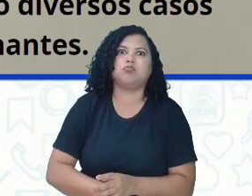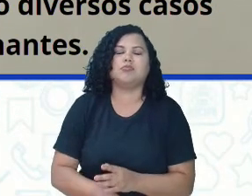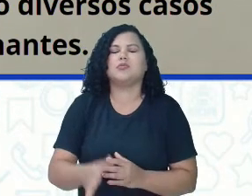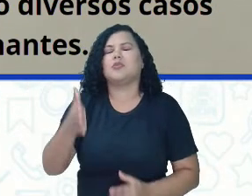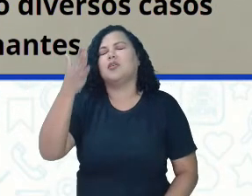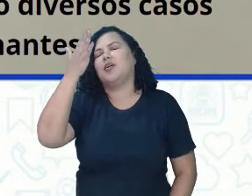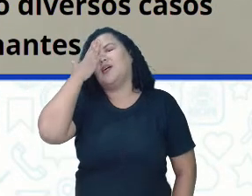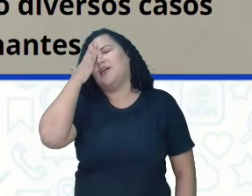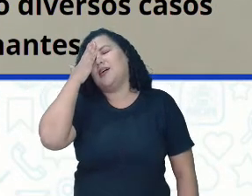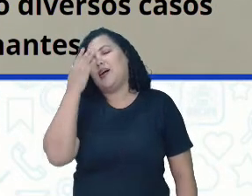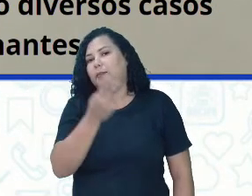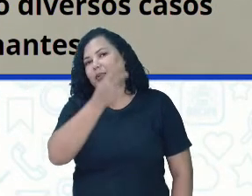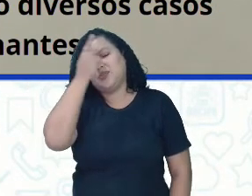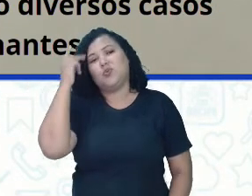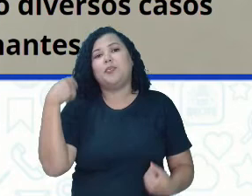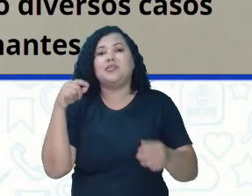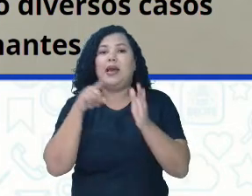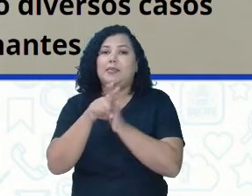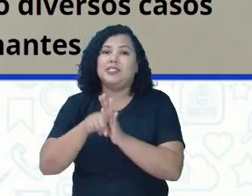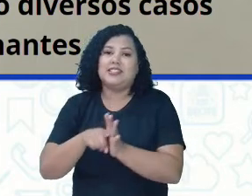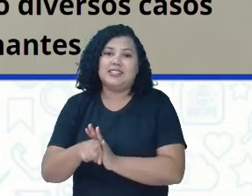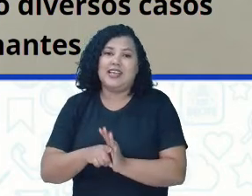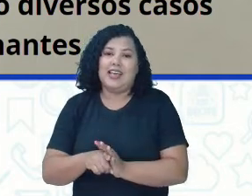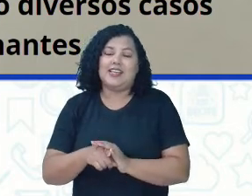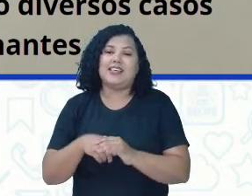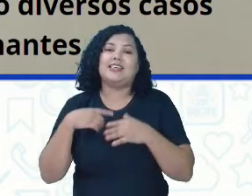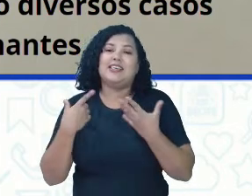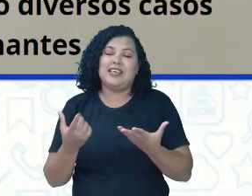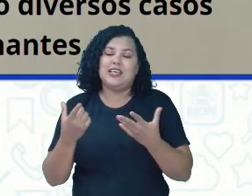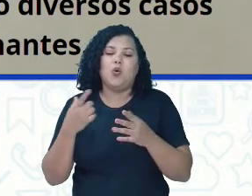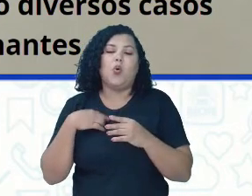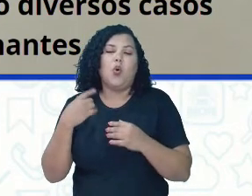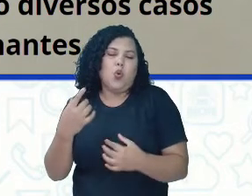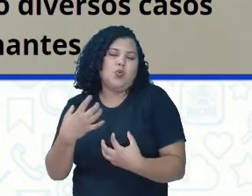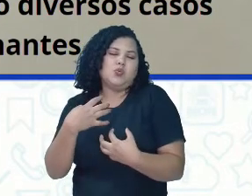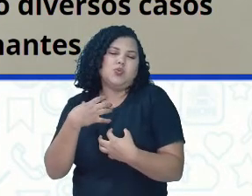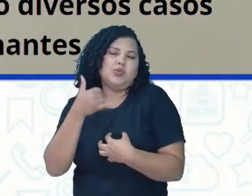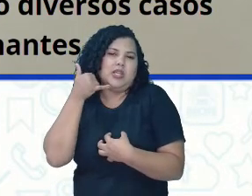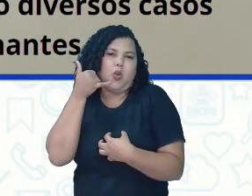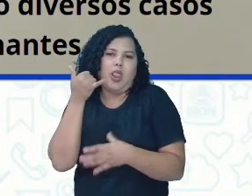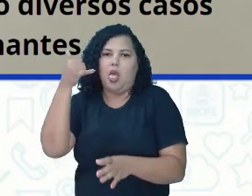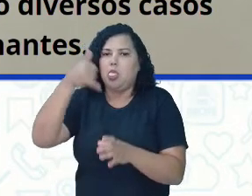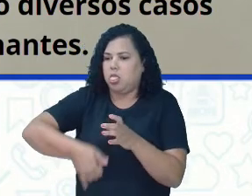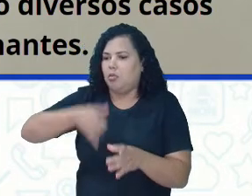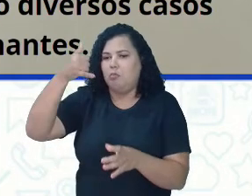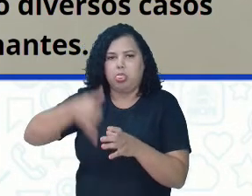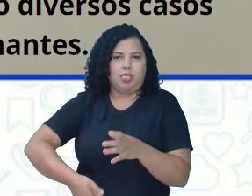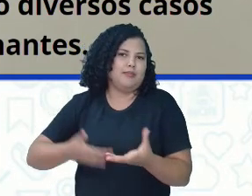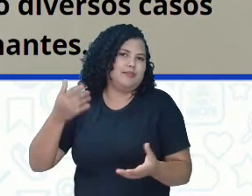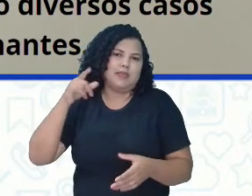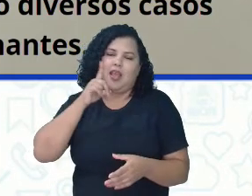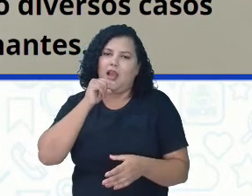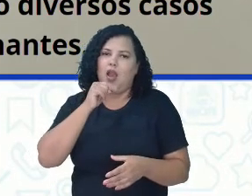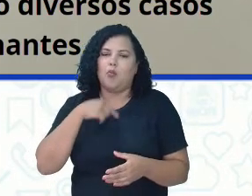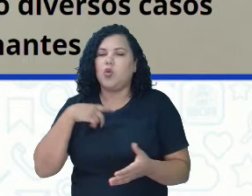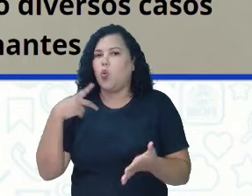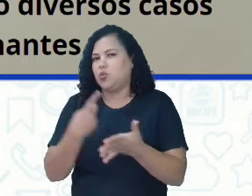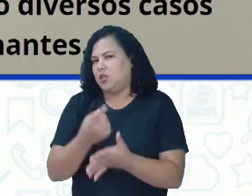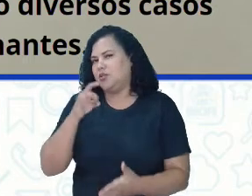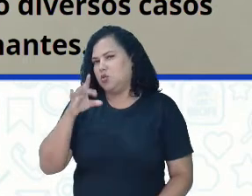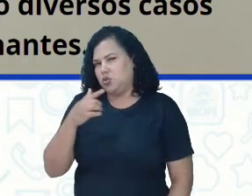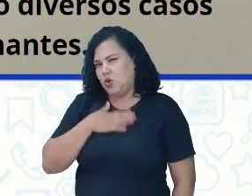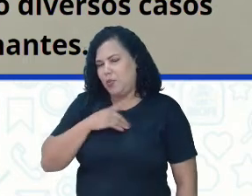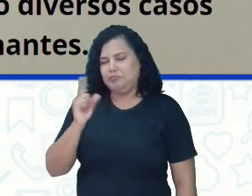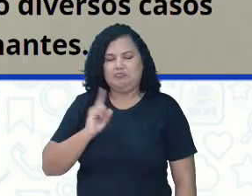Alguém deveria pesquisar essa atração que celulares têm por água, notadamente a dos vasos sanitários. Não aconteceu só comigo,